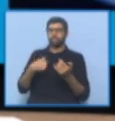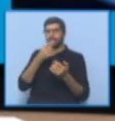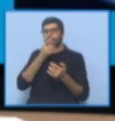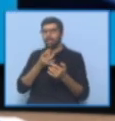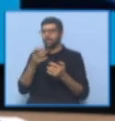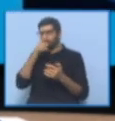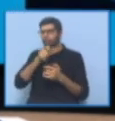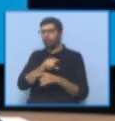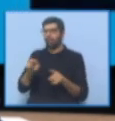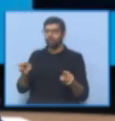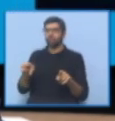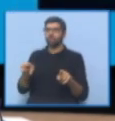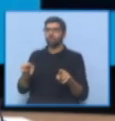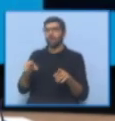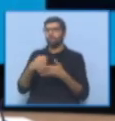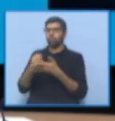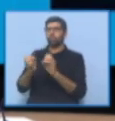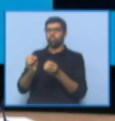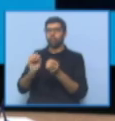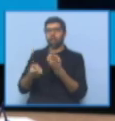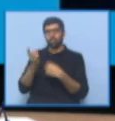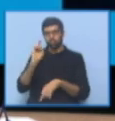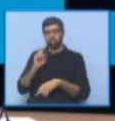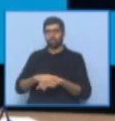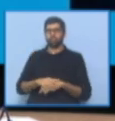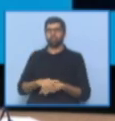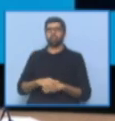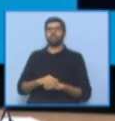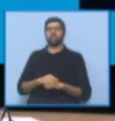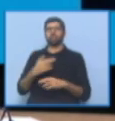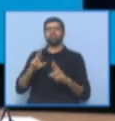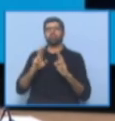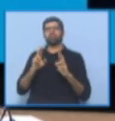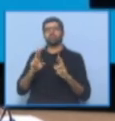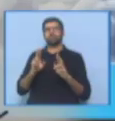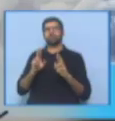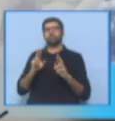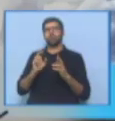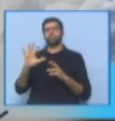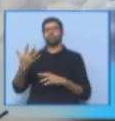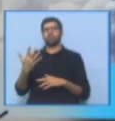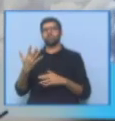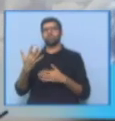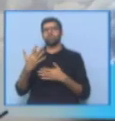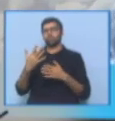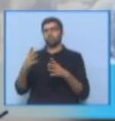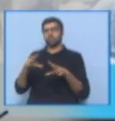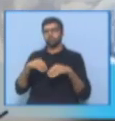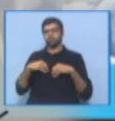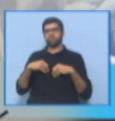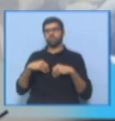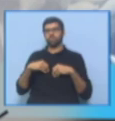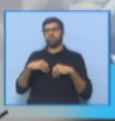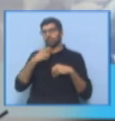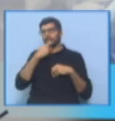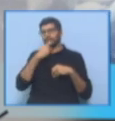pessoas fiquem sem apoio e sem acolhimento. Esperemos que, de facto, aconteça esse acolhimento a